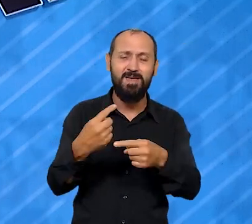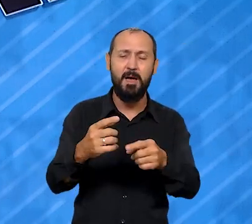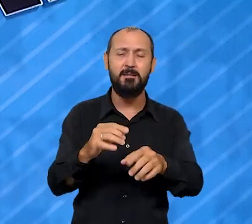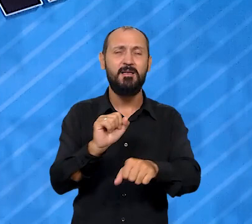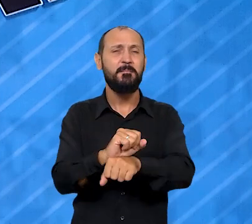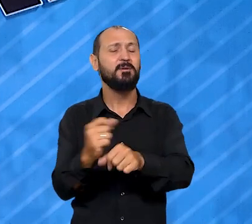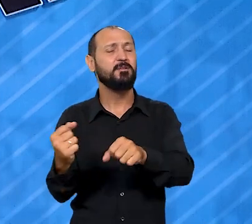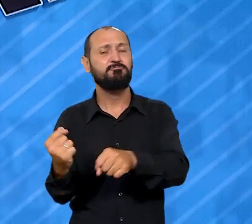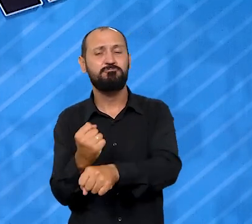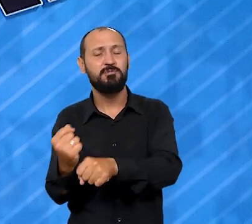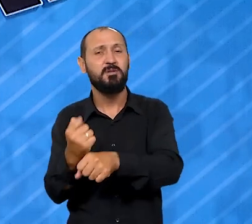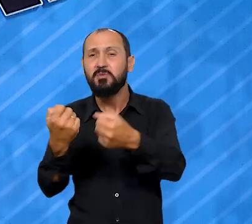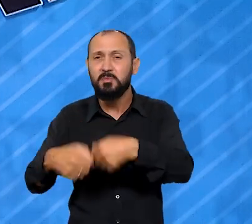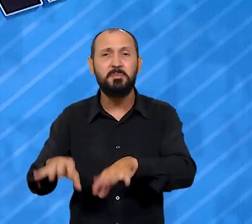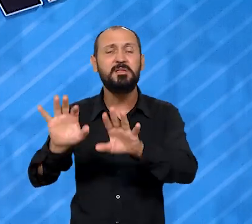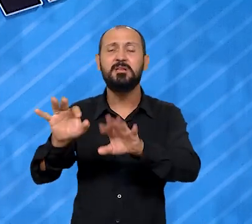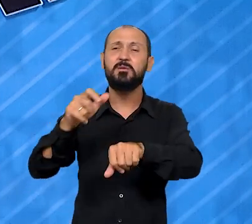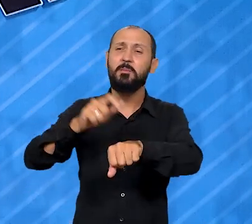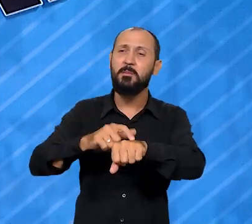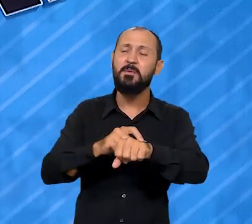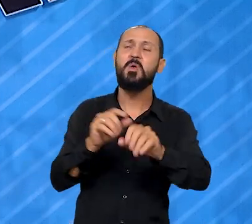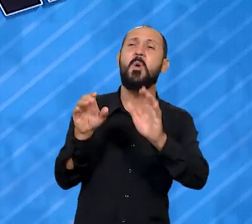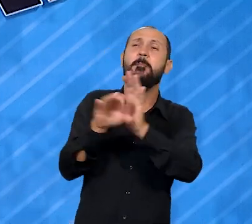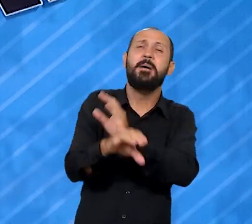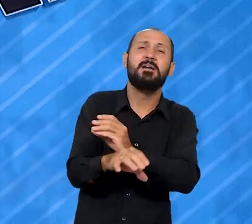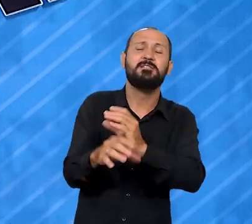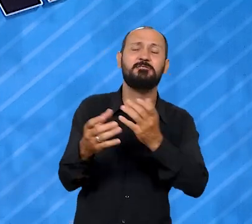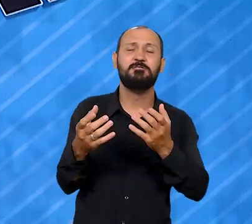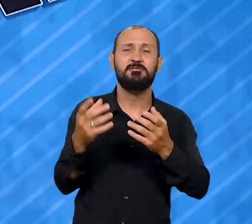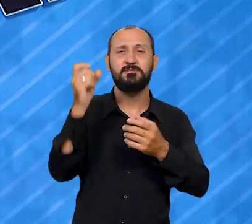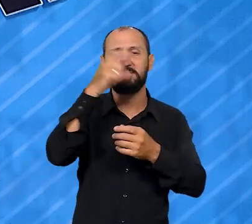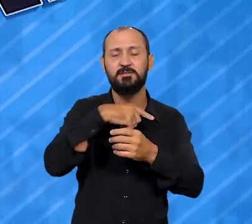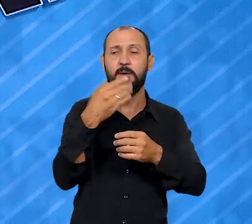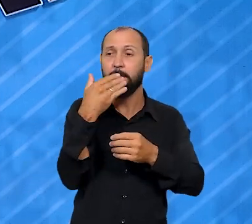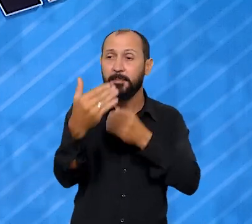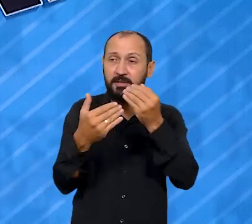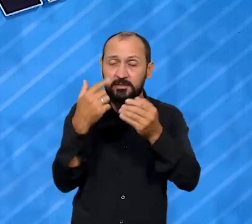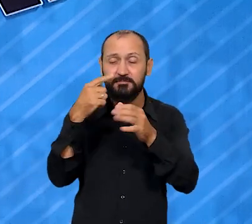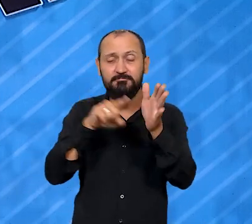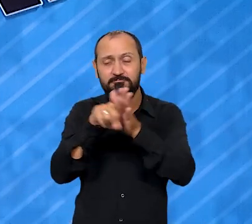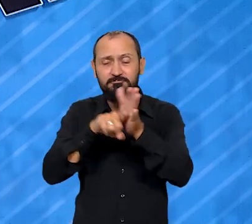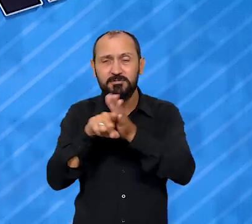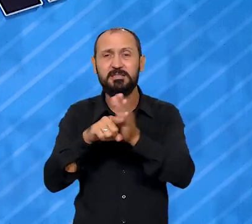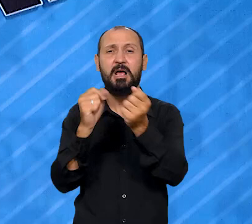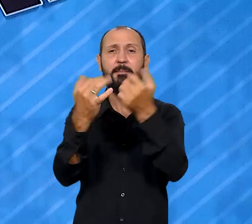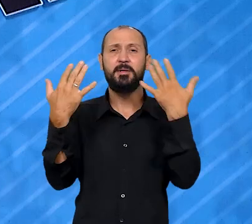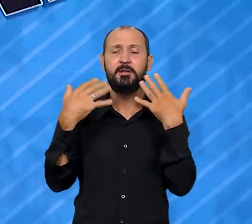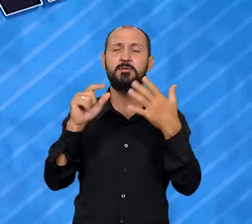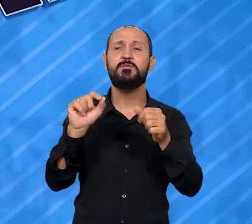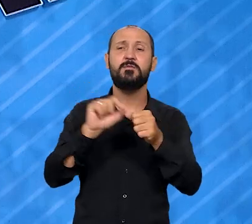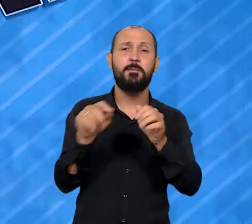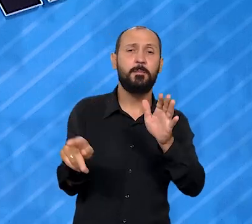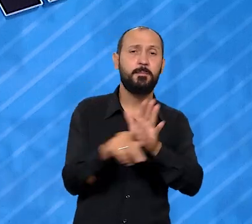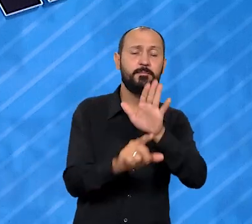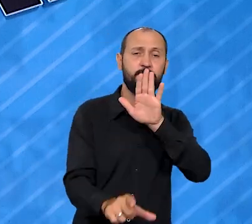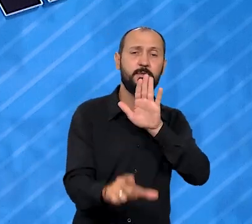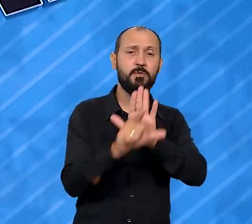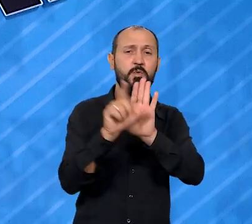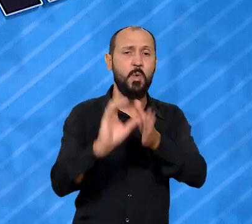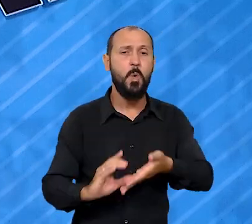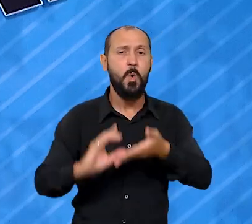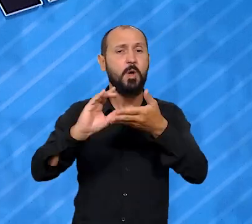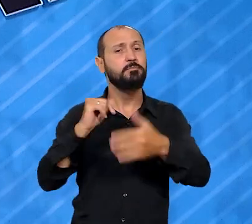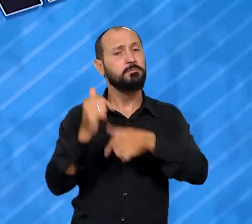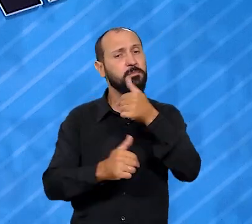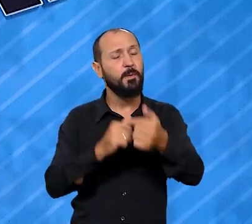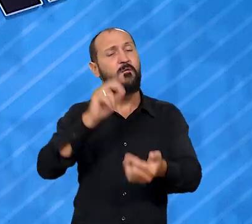desburocratizando uma série de empreendimentos que não necessitavam de um procedimento complexo de licenciamento ambiental. Essa legislação foi produzida pelo